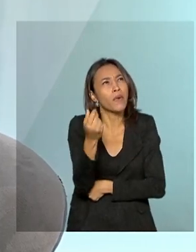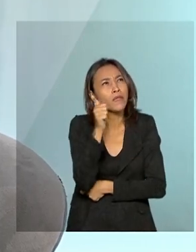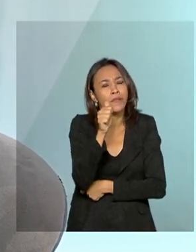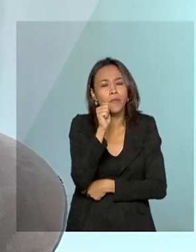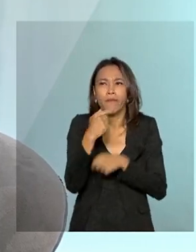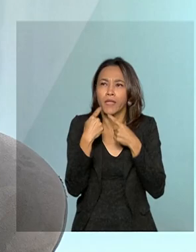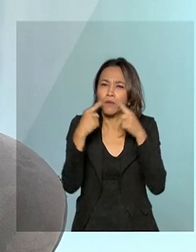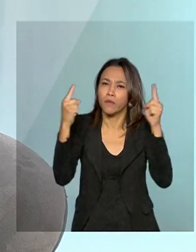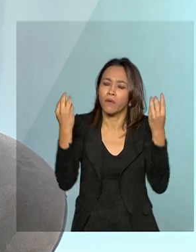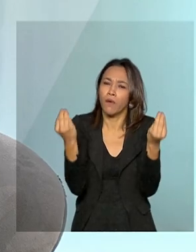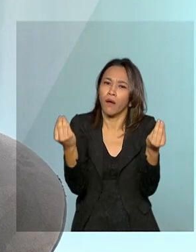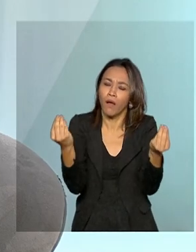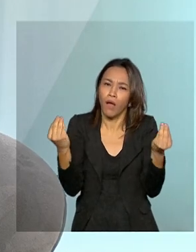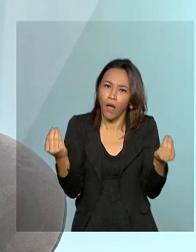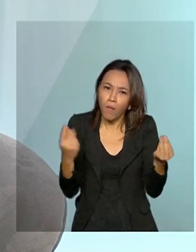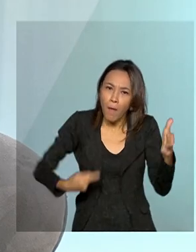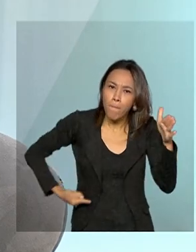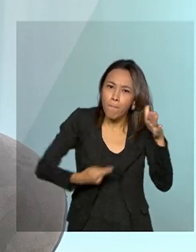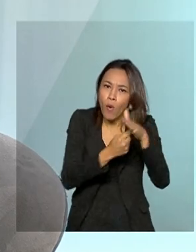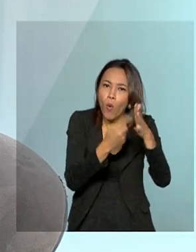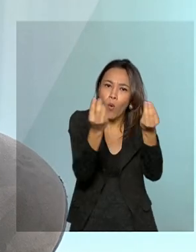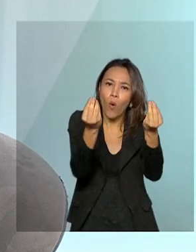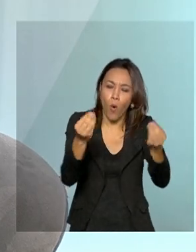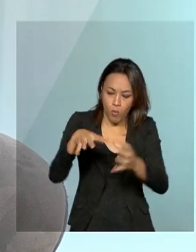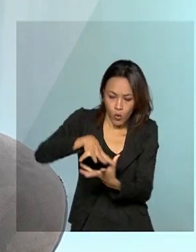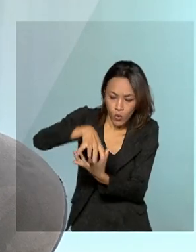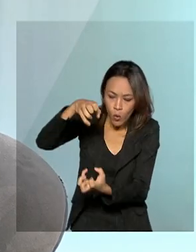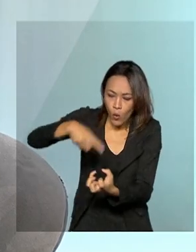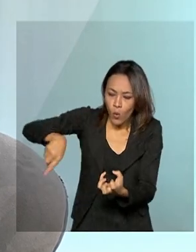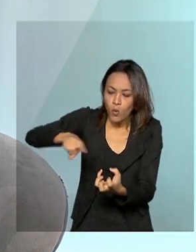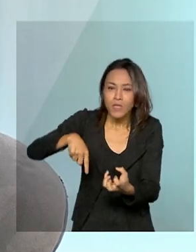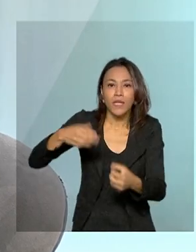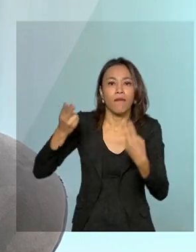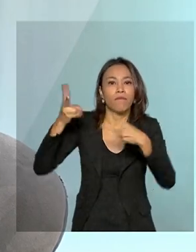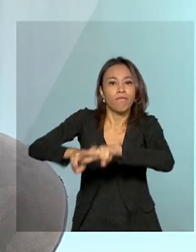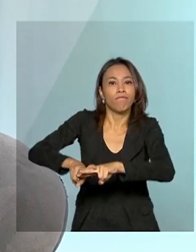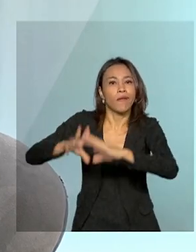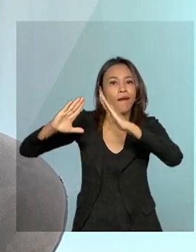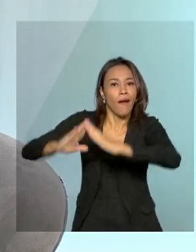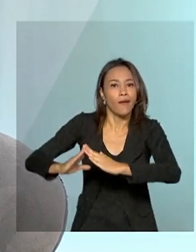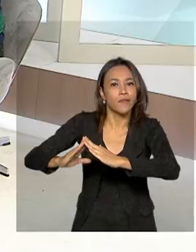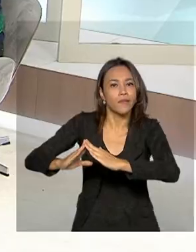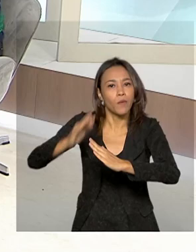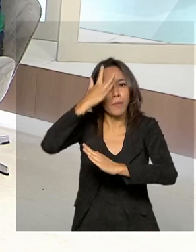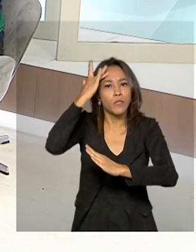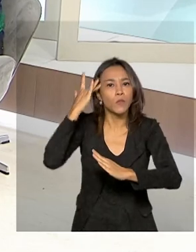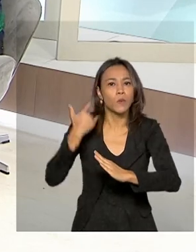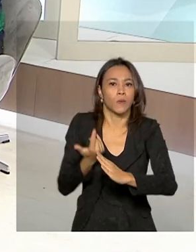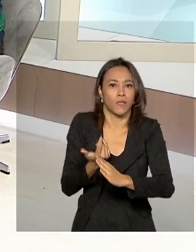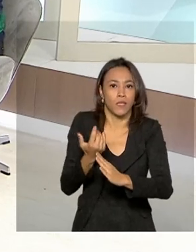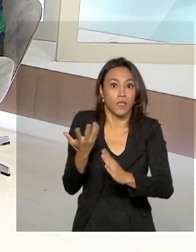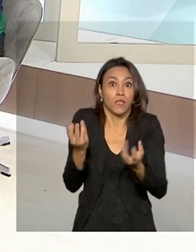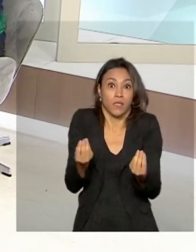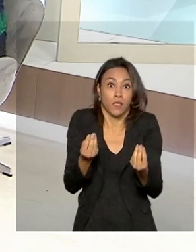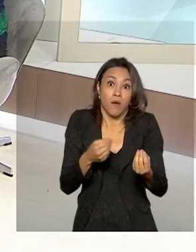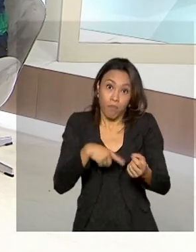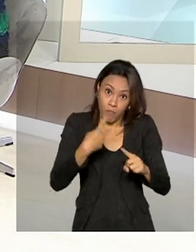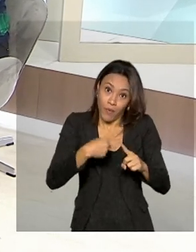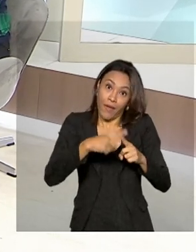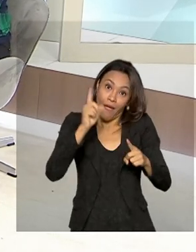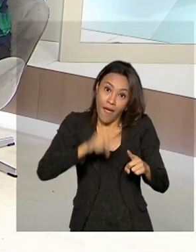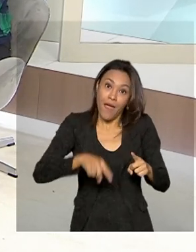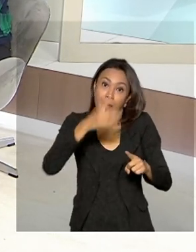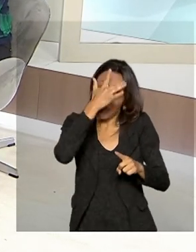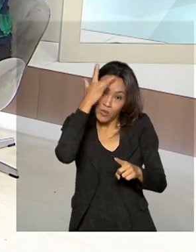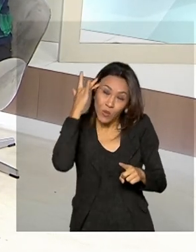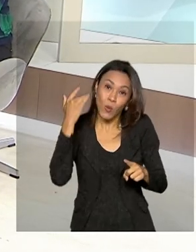denunciar? Como é que o idoso vai denunciar se ele está trancado em casa com um agressor? Então, o agressor geralmente é da própria